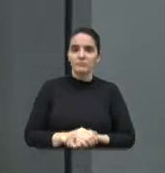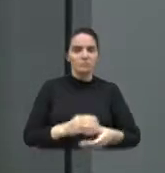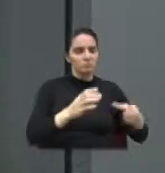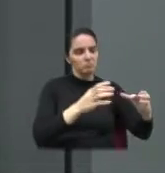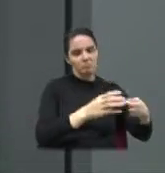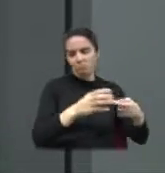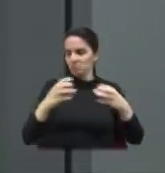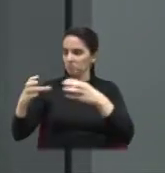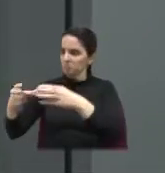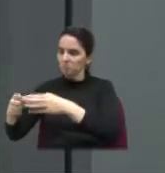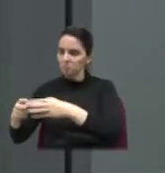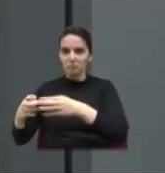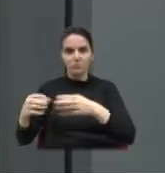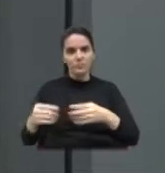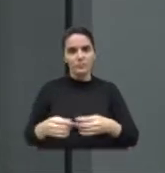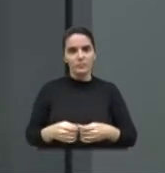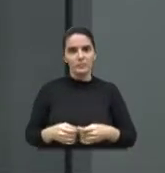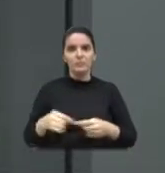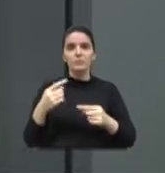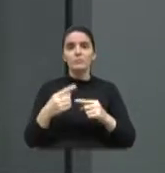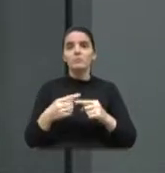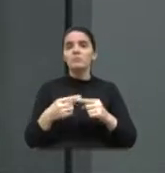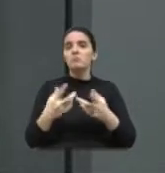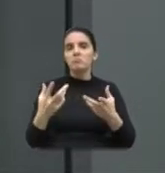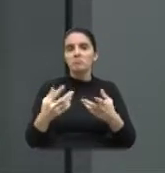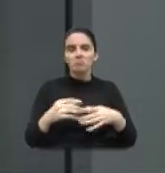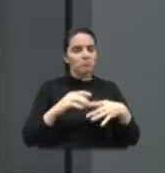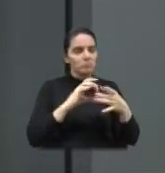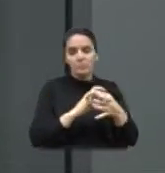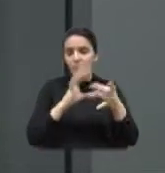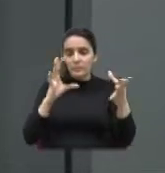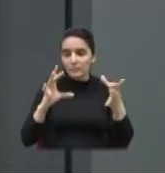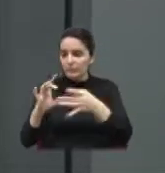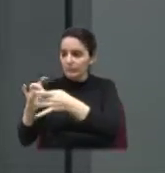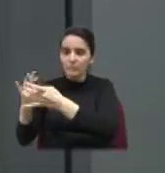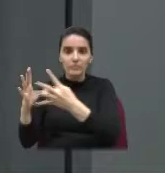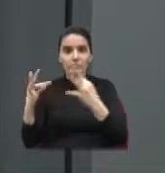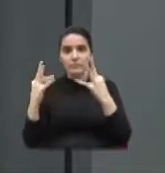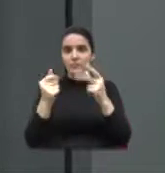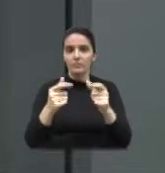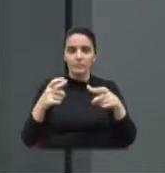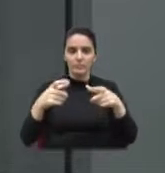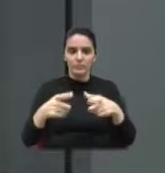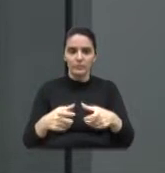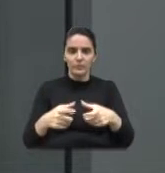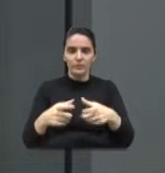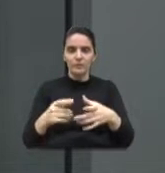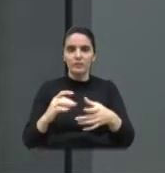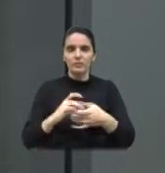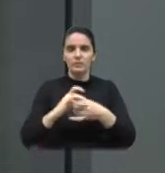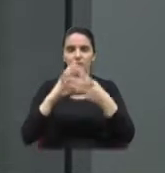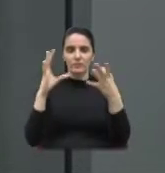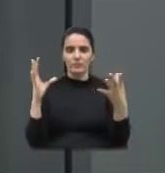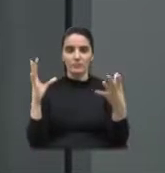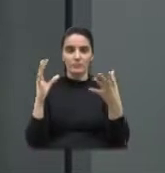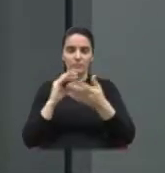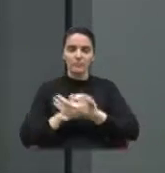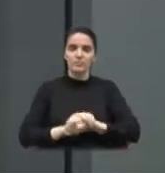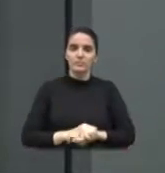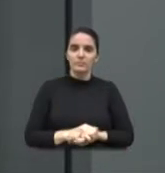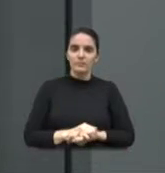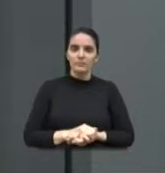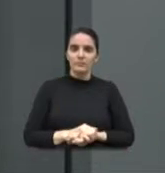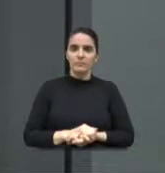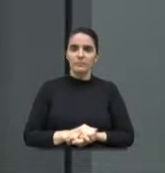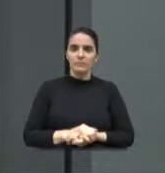direita, de centro, por que não uma independência, né? Criarmos um grupo independente. Então, eu me exponho